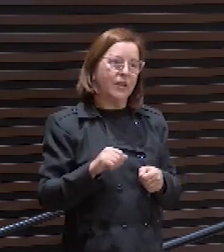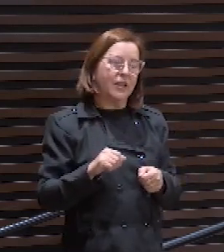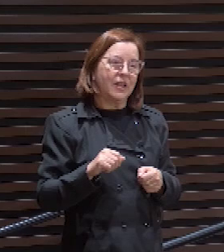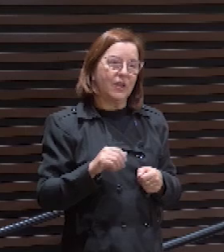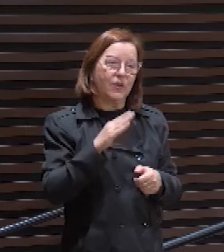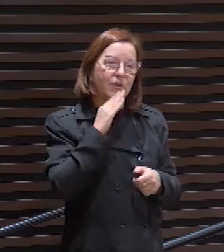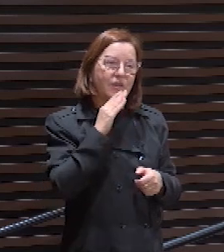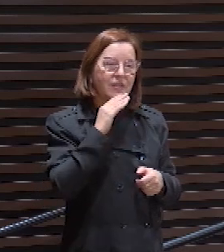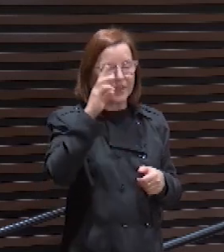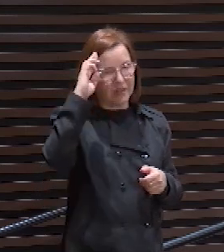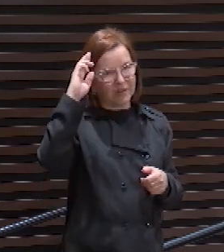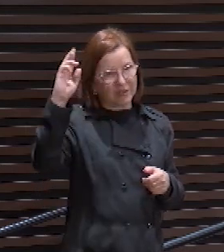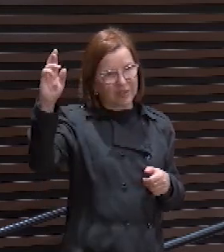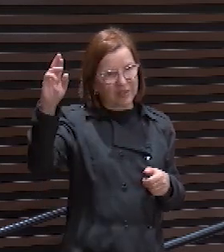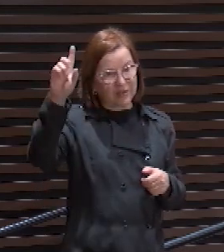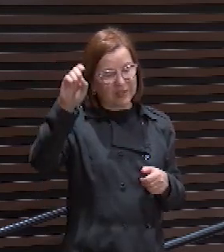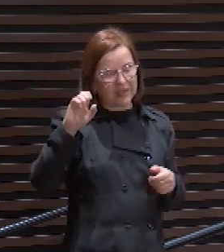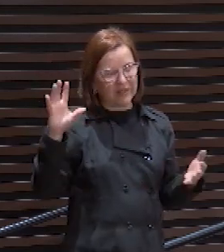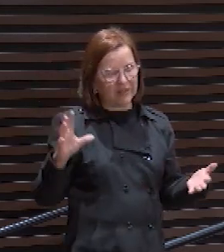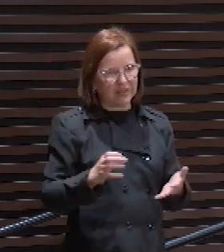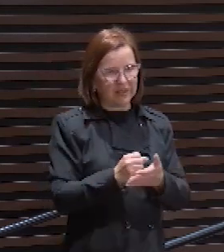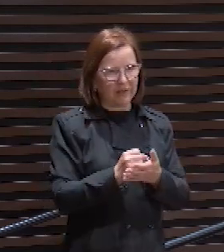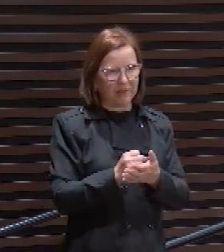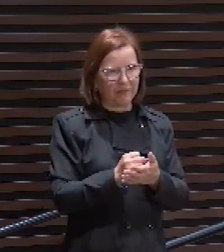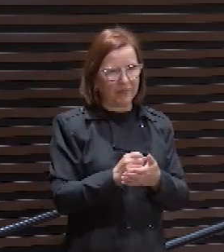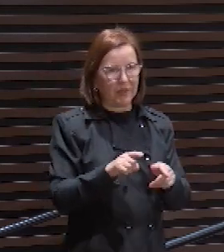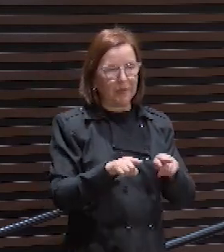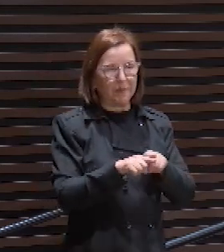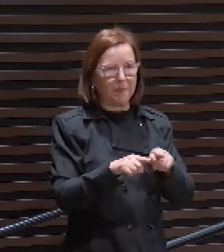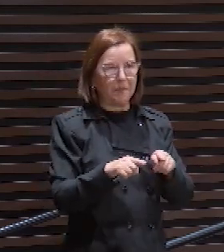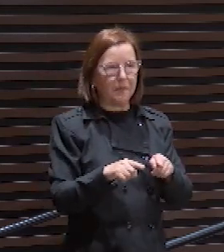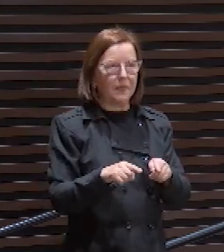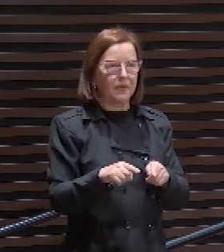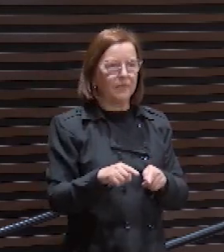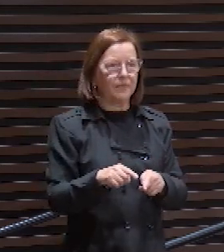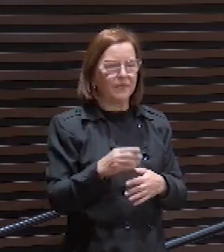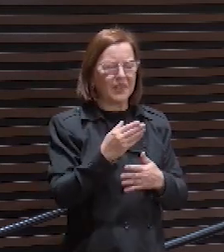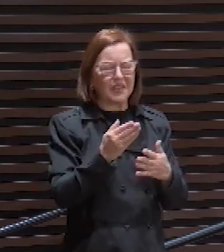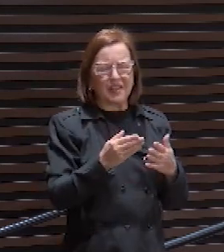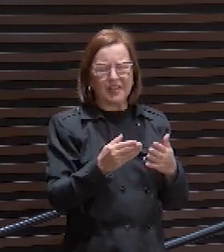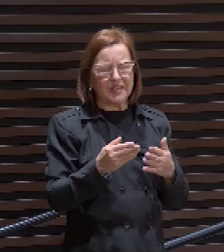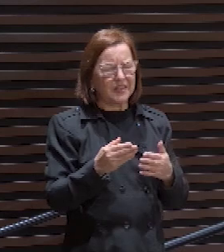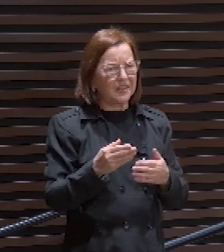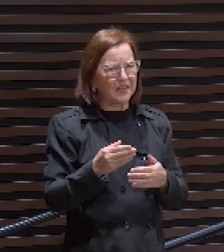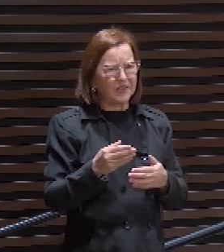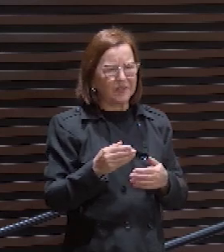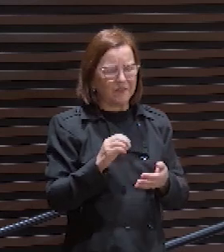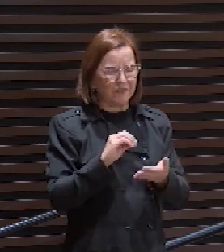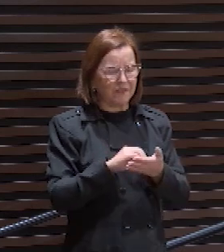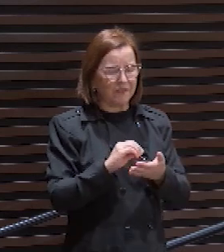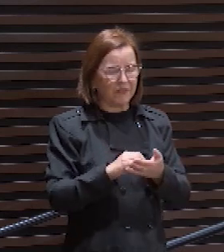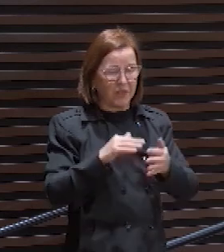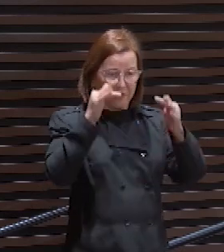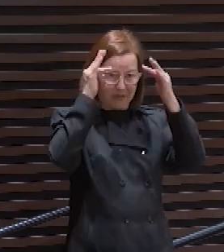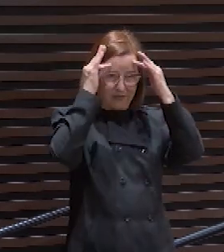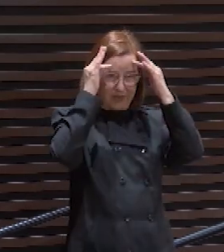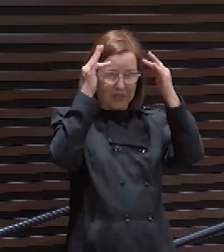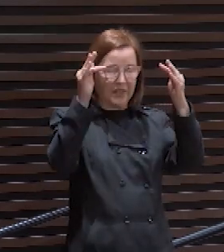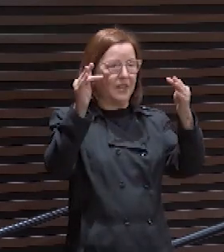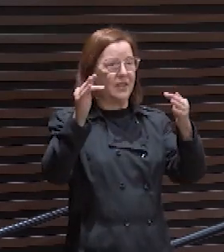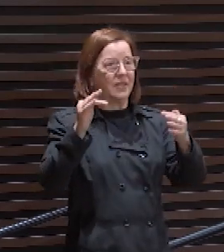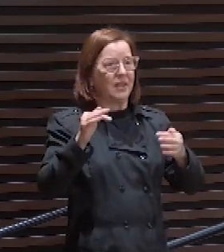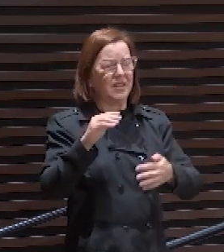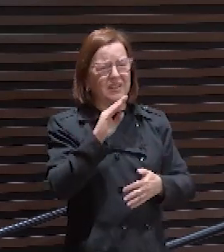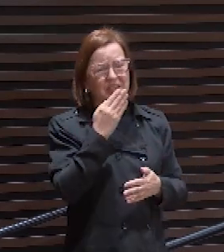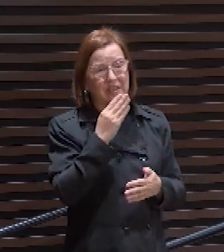Porém, no meio de tanta infidelidade, de tanta traição ao Senhor, agora nós temos o povo